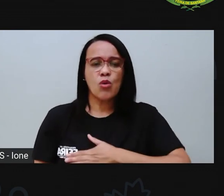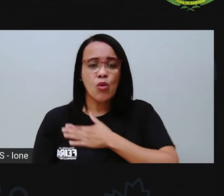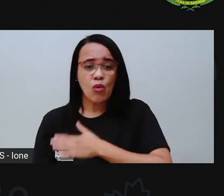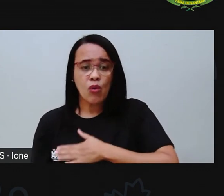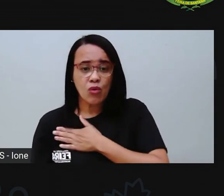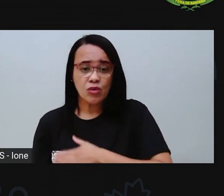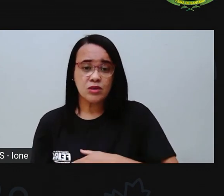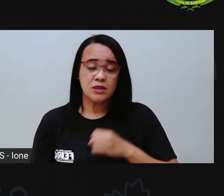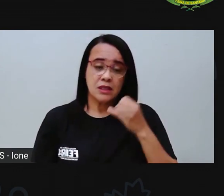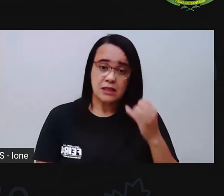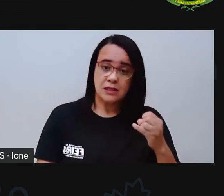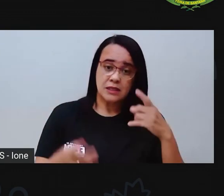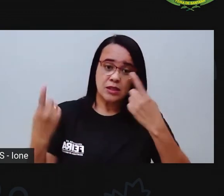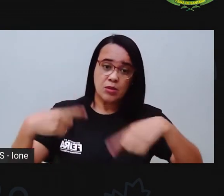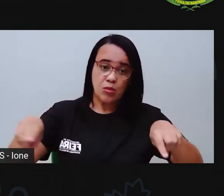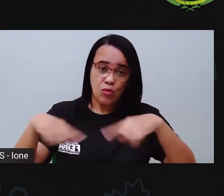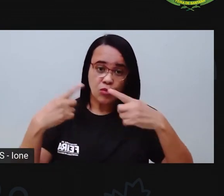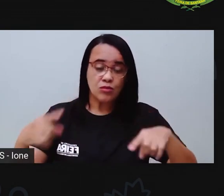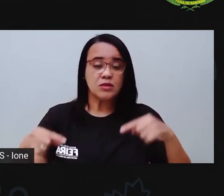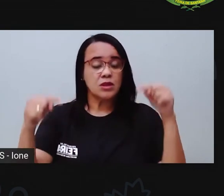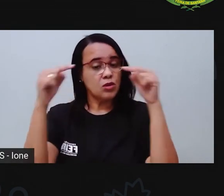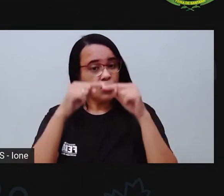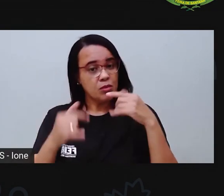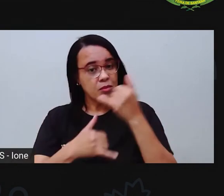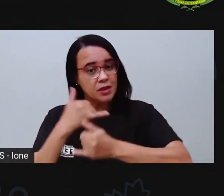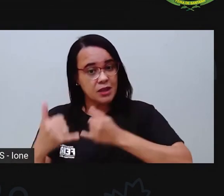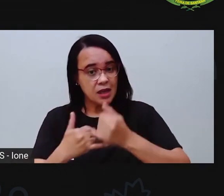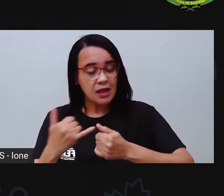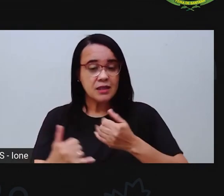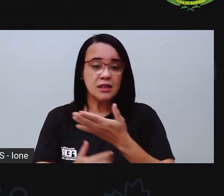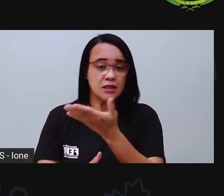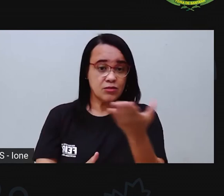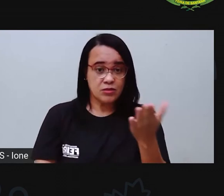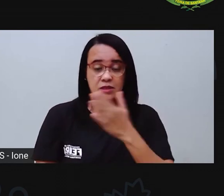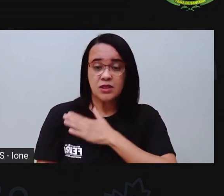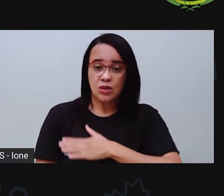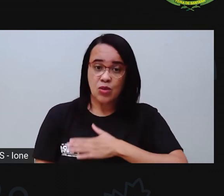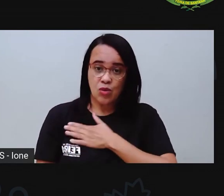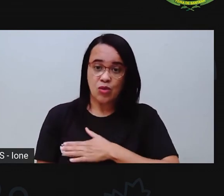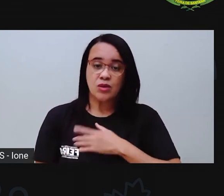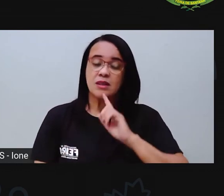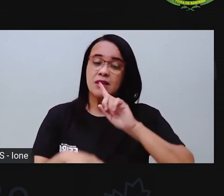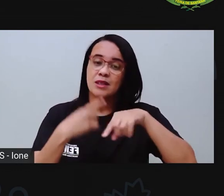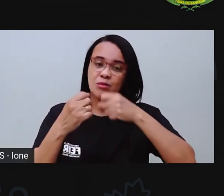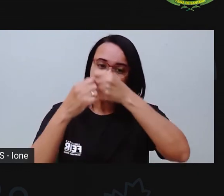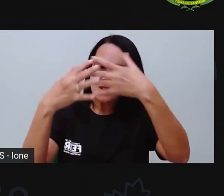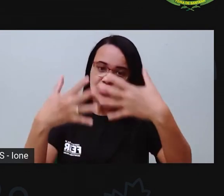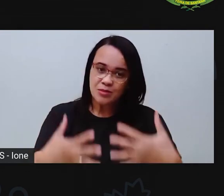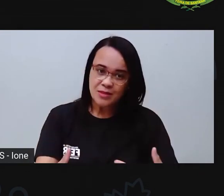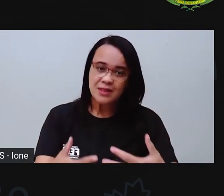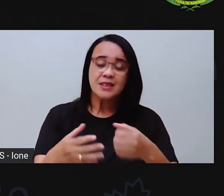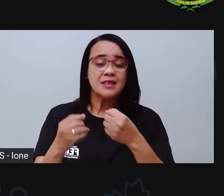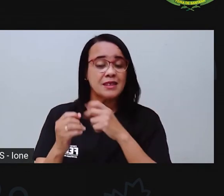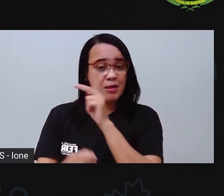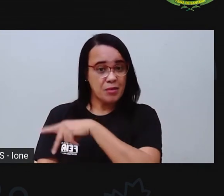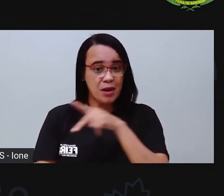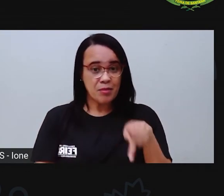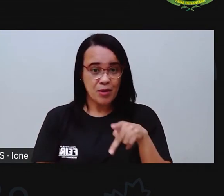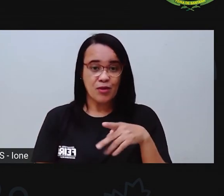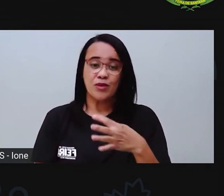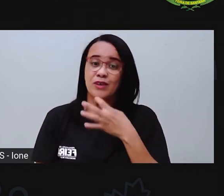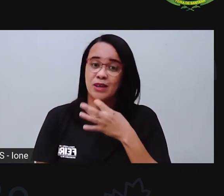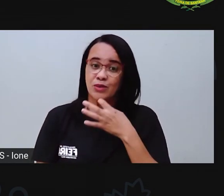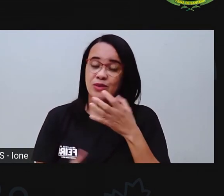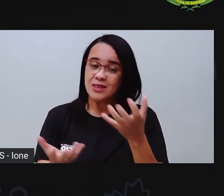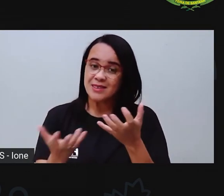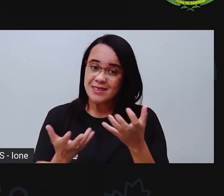se tem alguma parlenda né que envolve alguma brincadeira que você gosta tá certo e conta aí para mim eu quero muito conhecer os parlendas que vocês conhecem